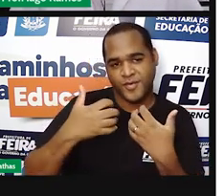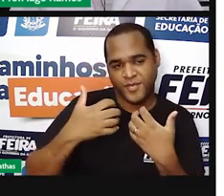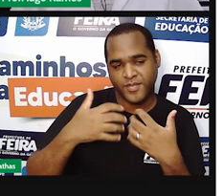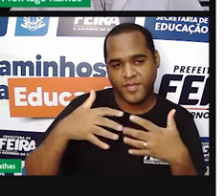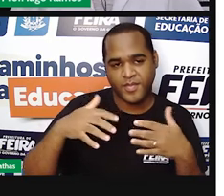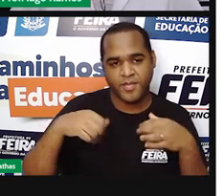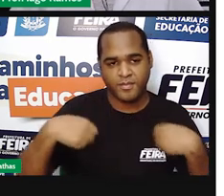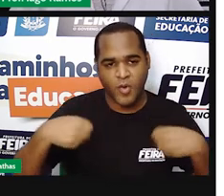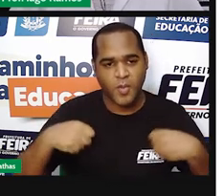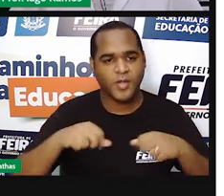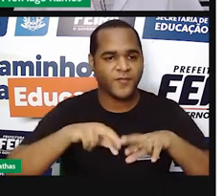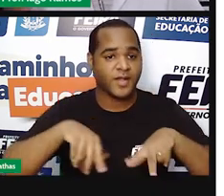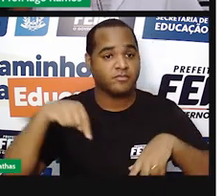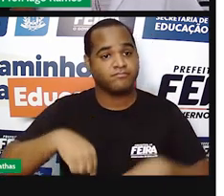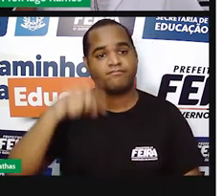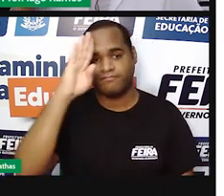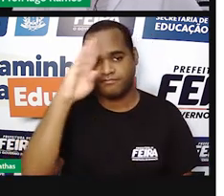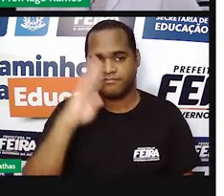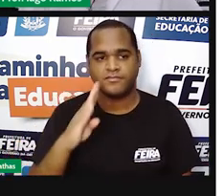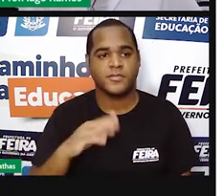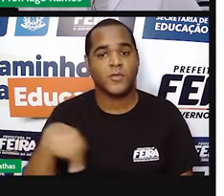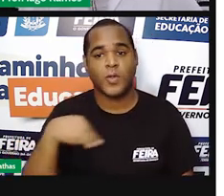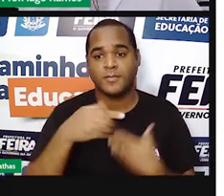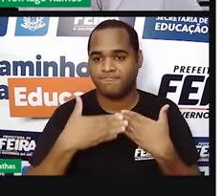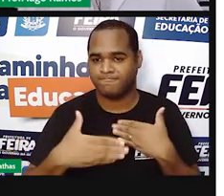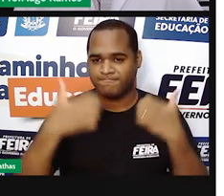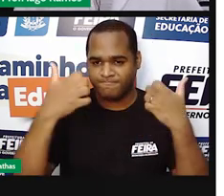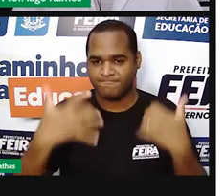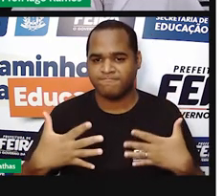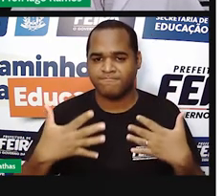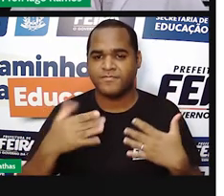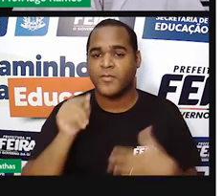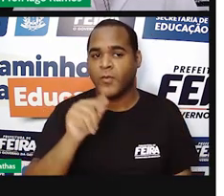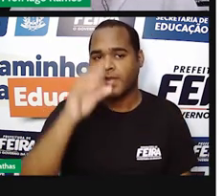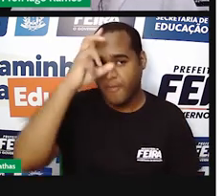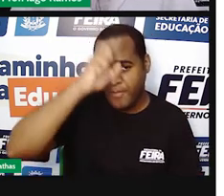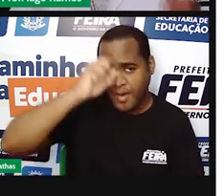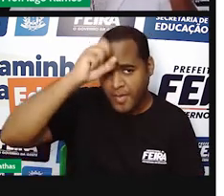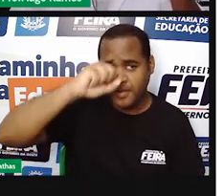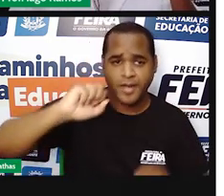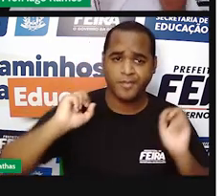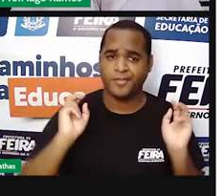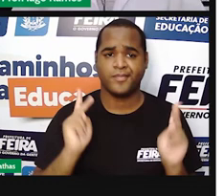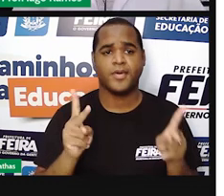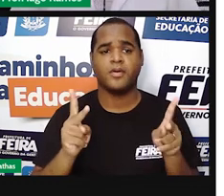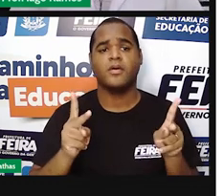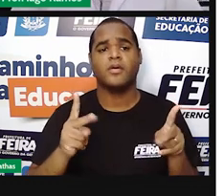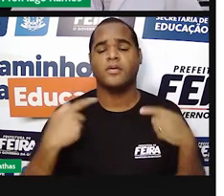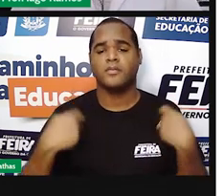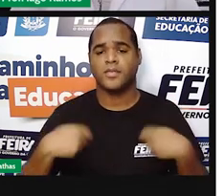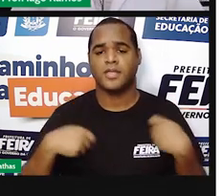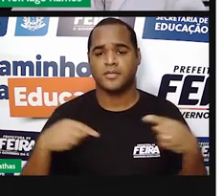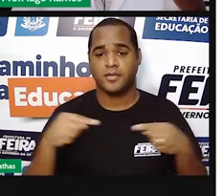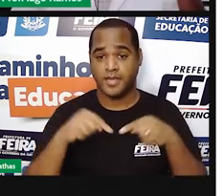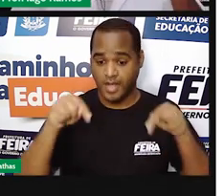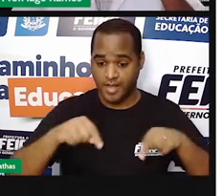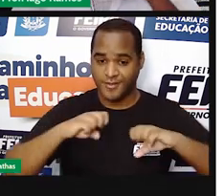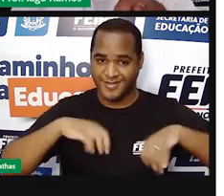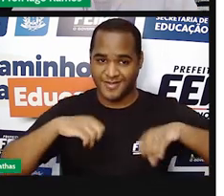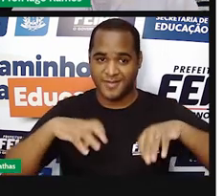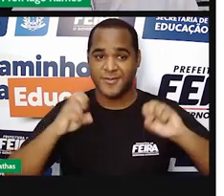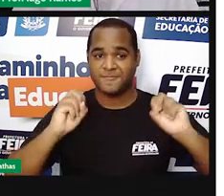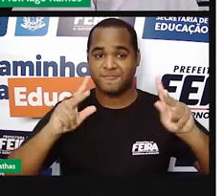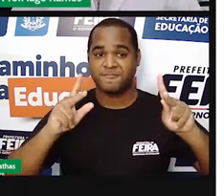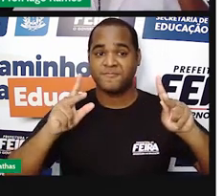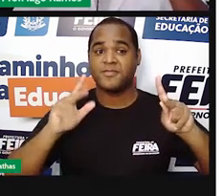veículos né aqui no nosso Brasil Então vamos almoçar porque a aula não acaba aqui Aliás